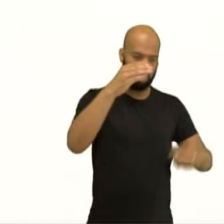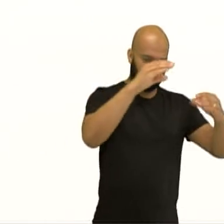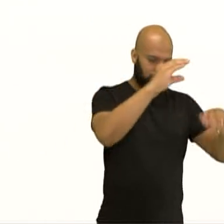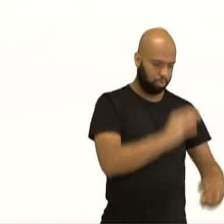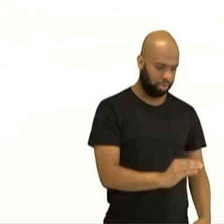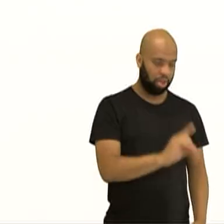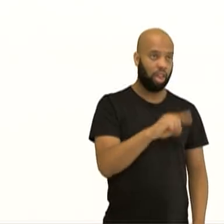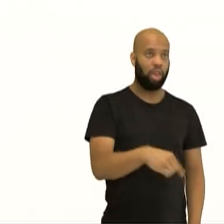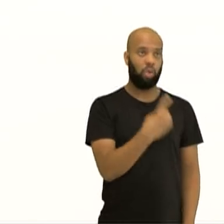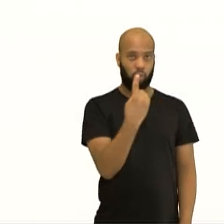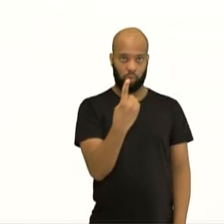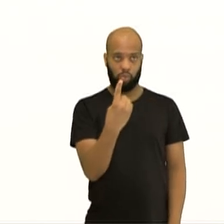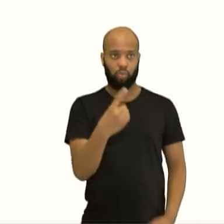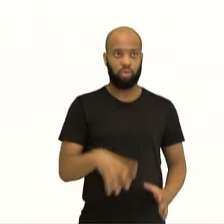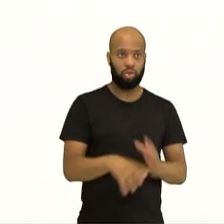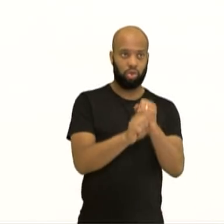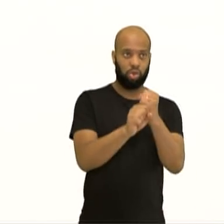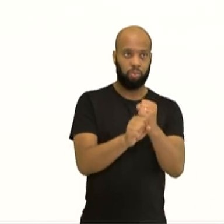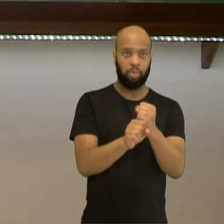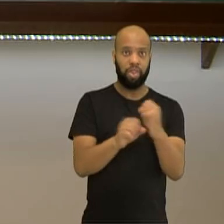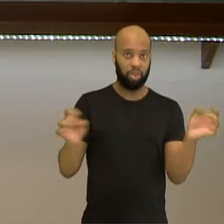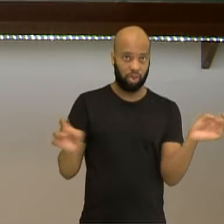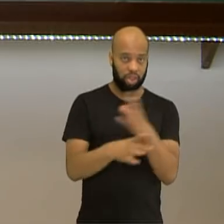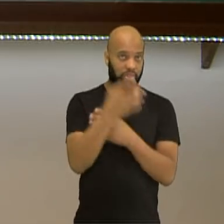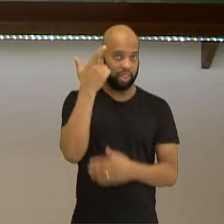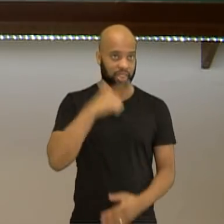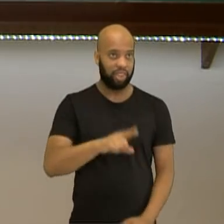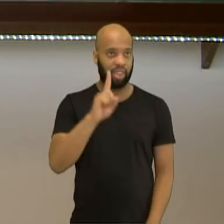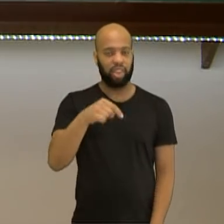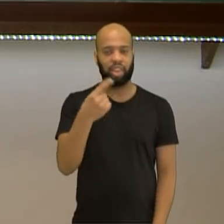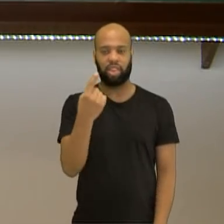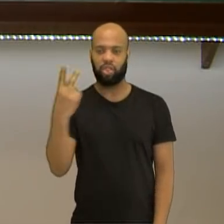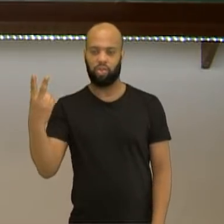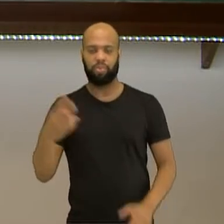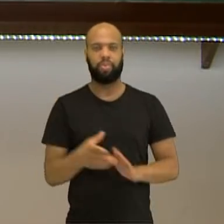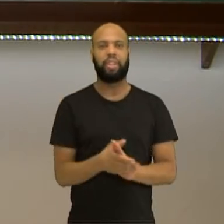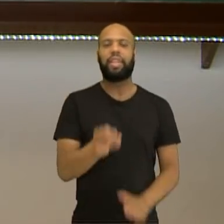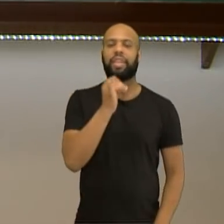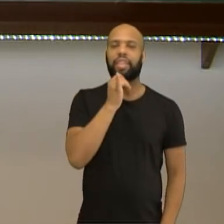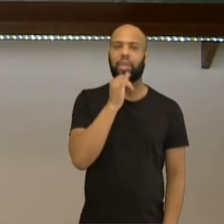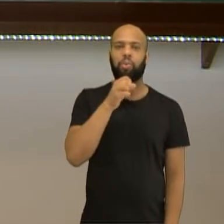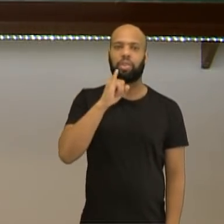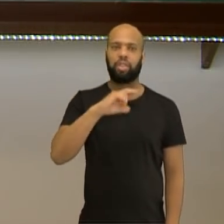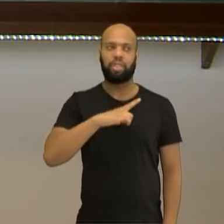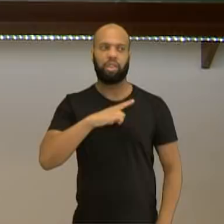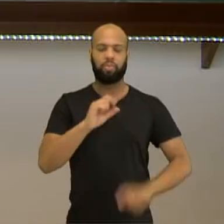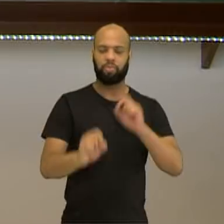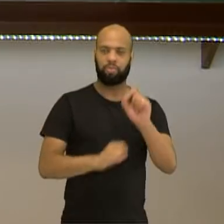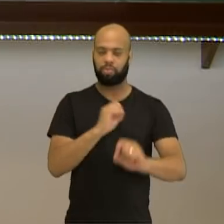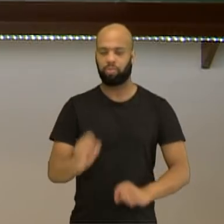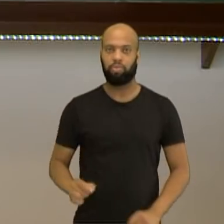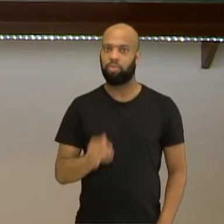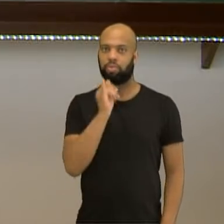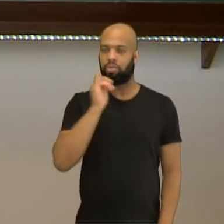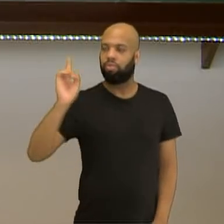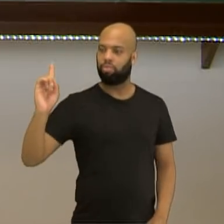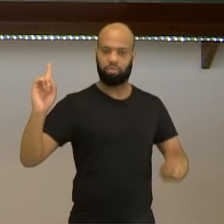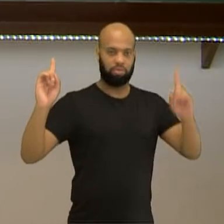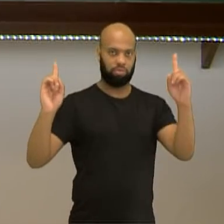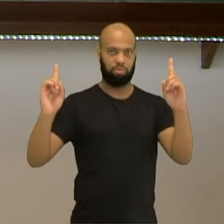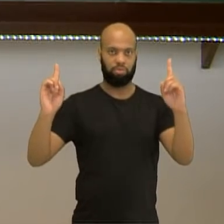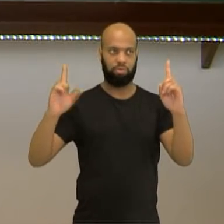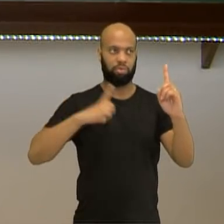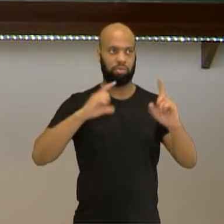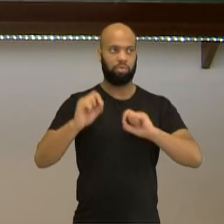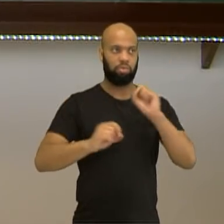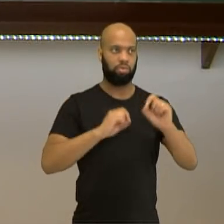de 12 pontos. Vamos lá que eu vou explicar um pouquinho para vocês. Quando o pessoal está em jogo lá, eles vão jogar